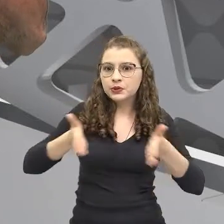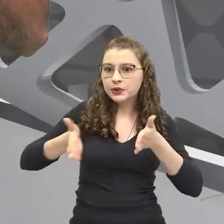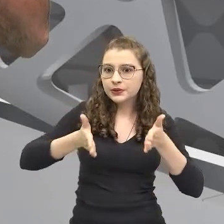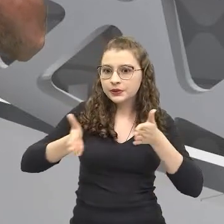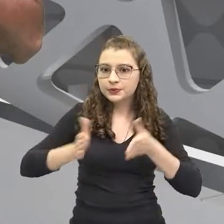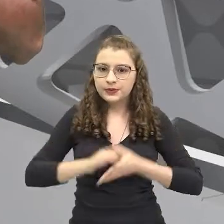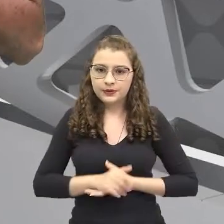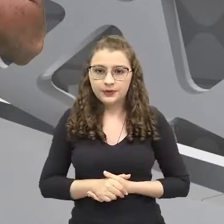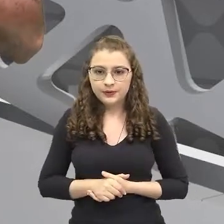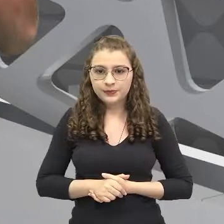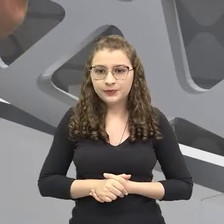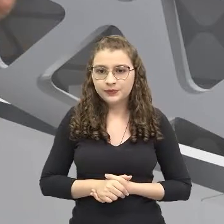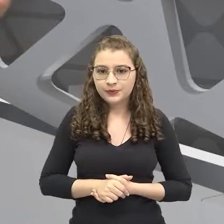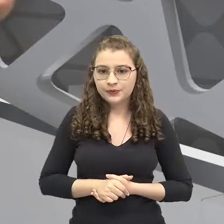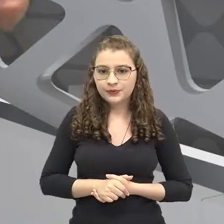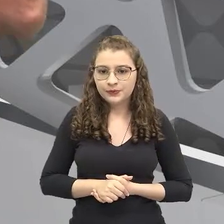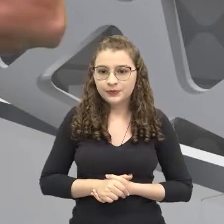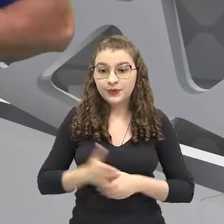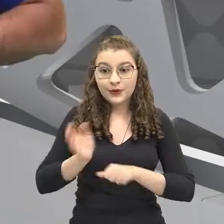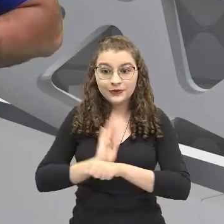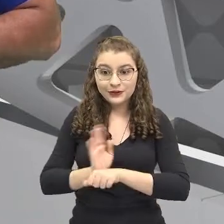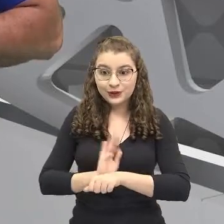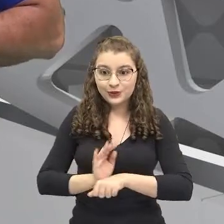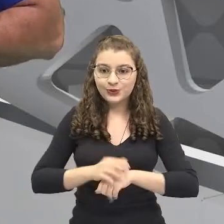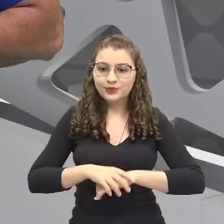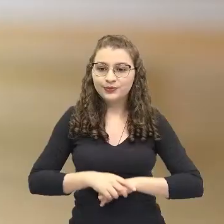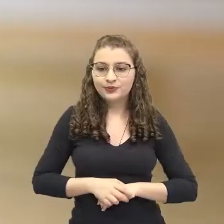nessa época. Vamos lá. Olha.